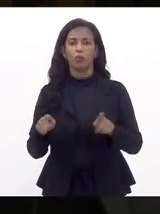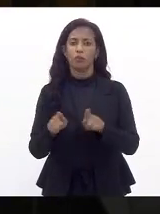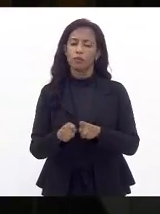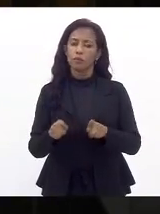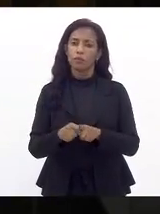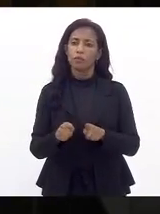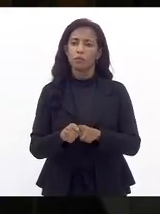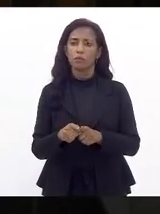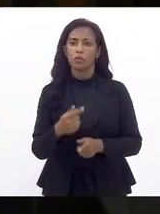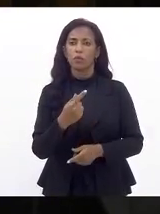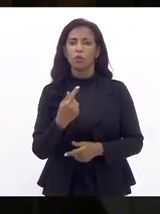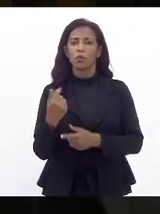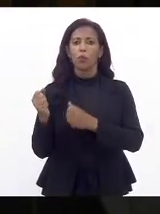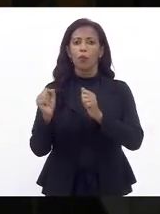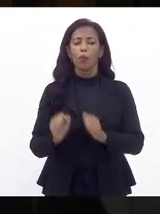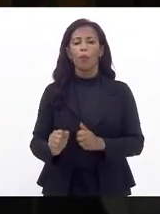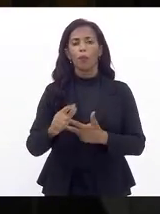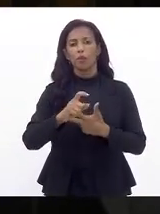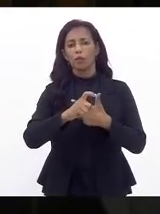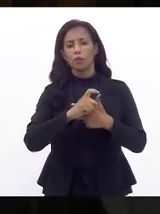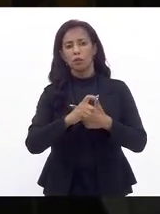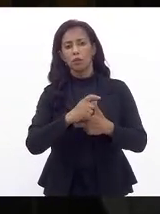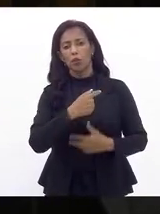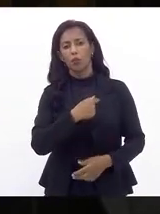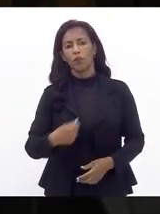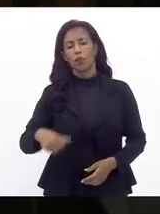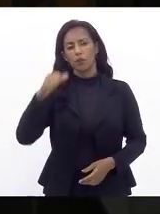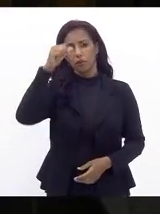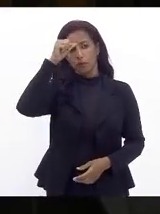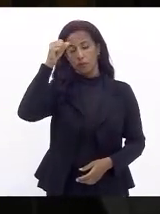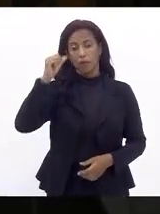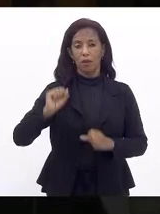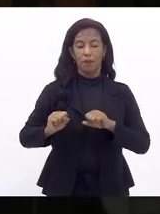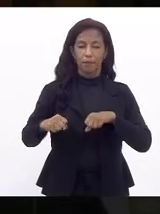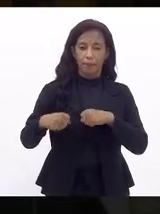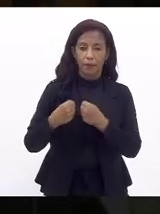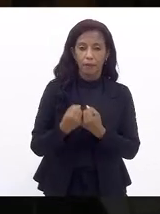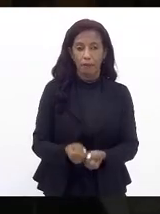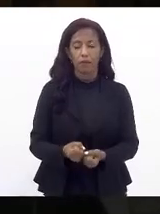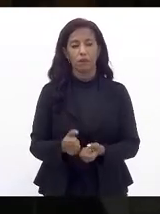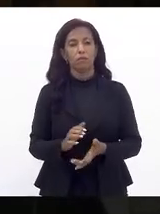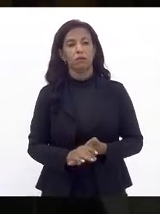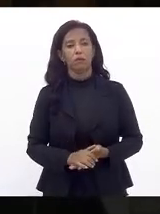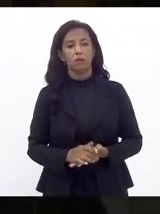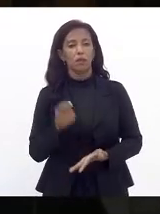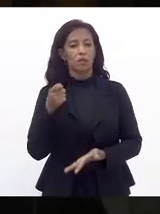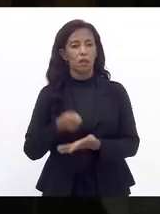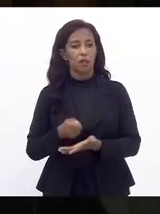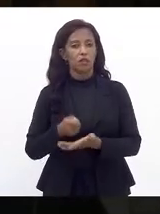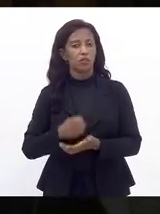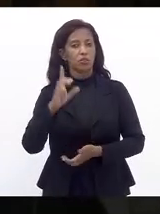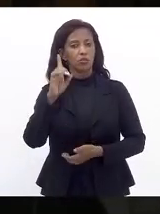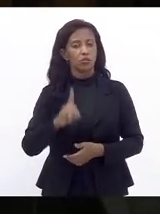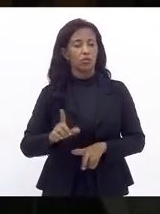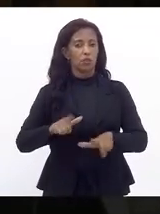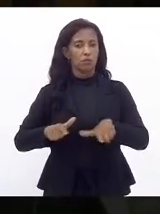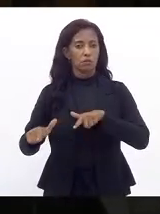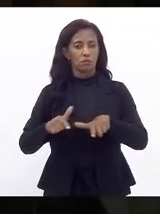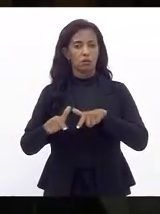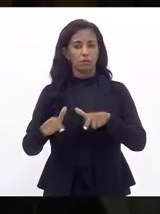do Poder Executivo. O governador Cláudio Castro está empenhado em garantir o direito aos